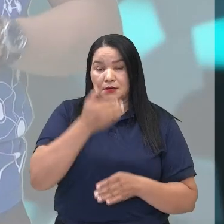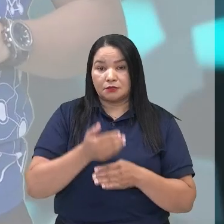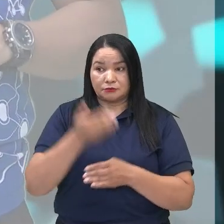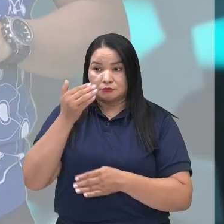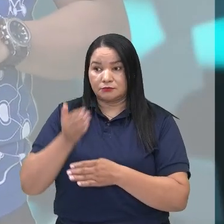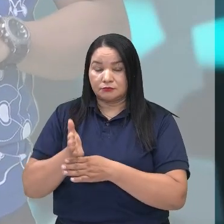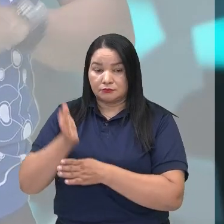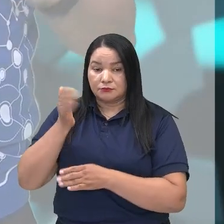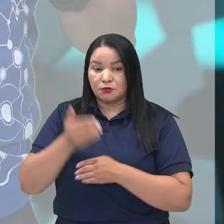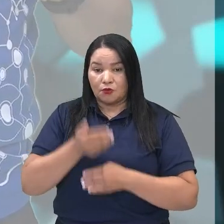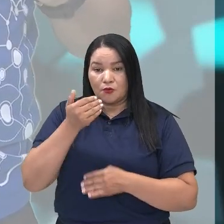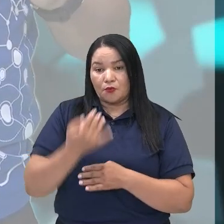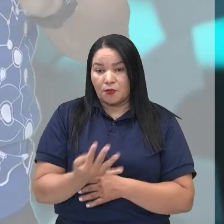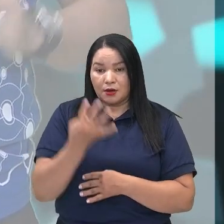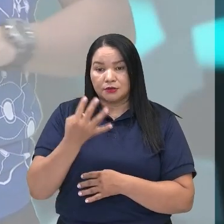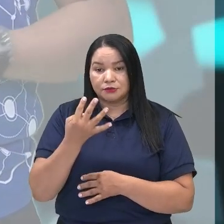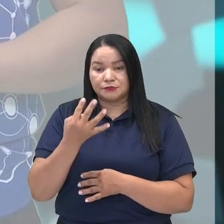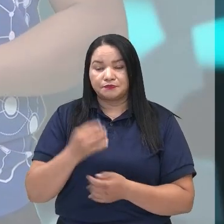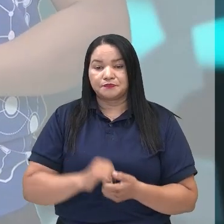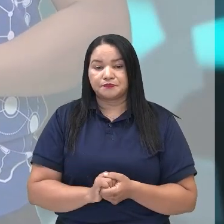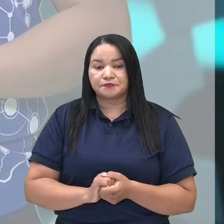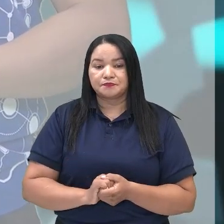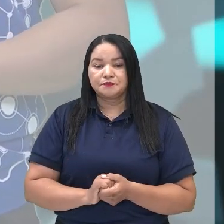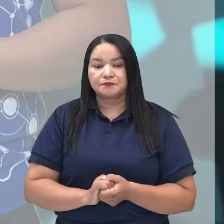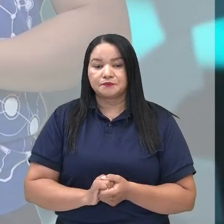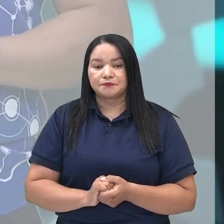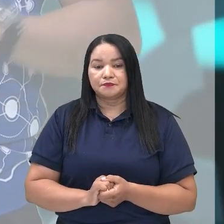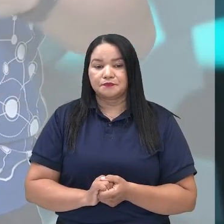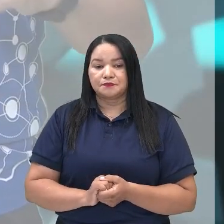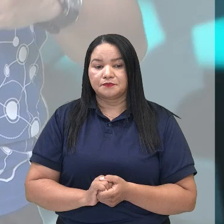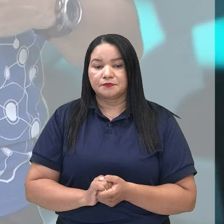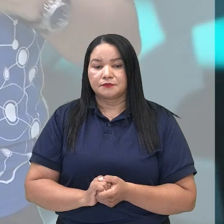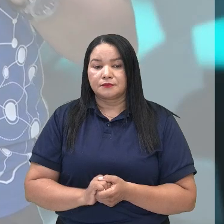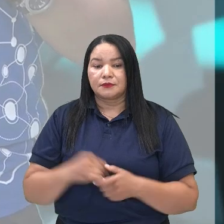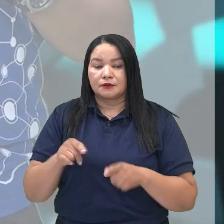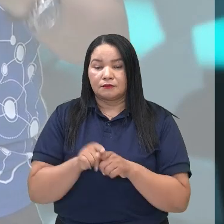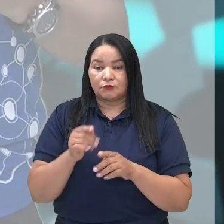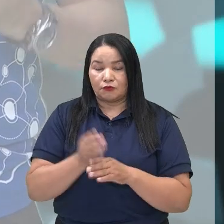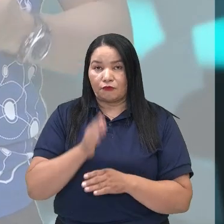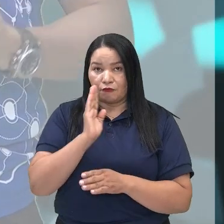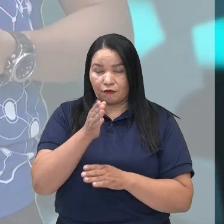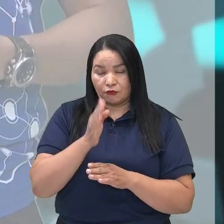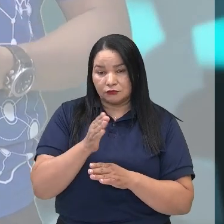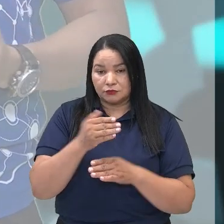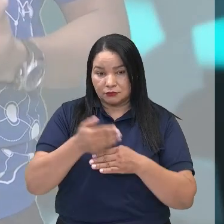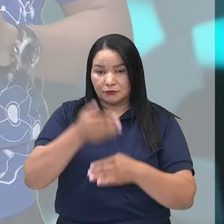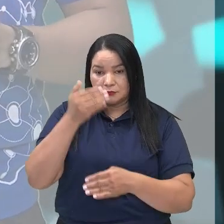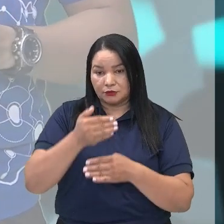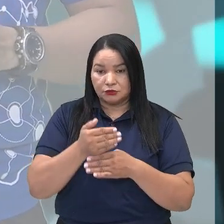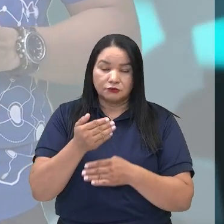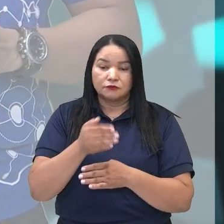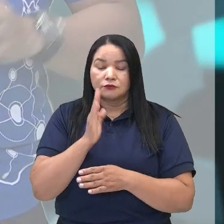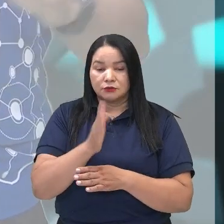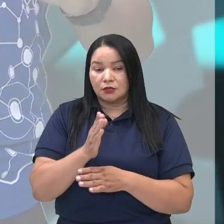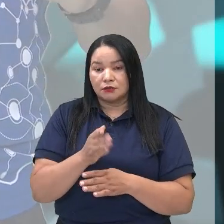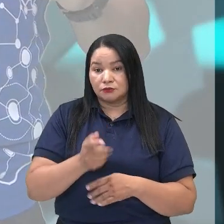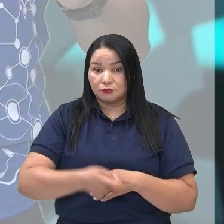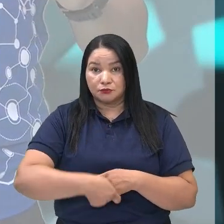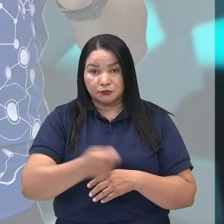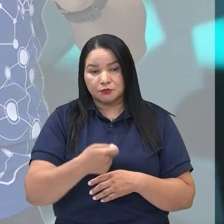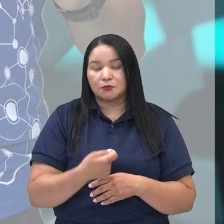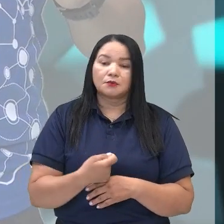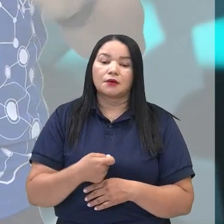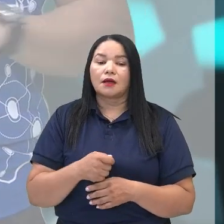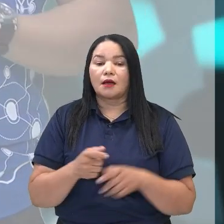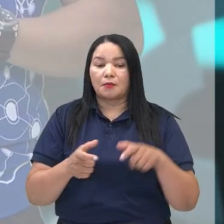né? A parede frontal, 2 laterais e uma parede no fundo. A parede frontal é onde os jogadores devem rebater a bola. Quanto